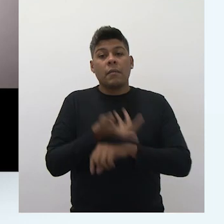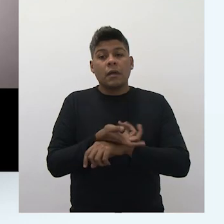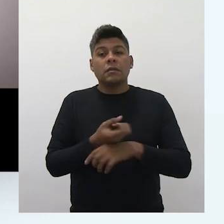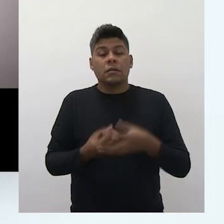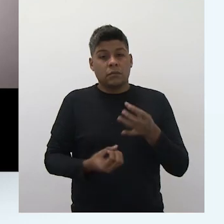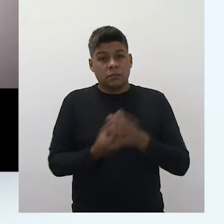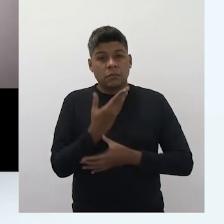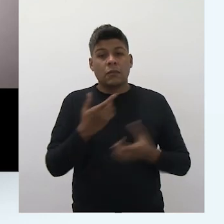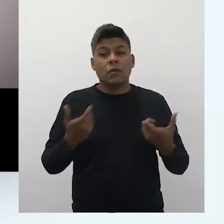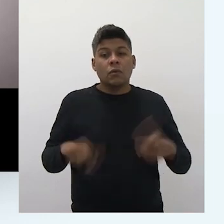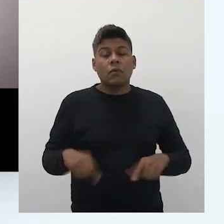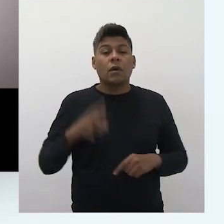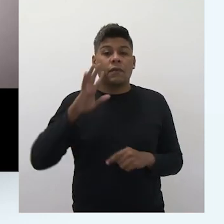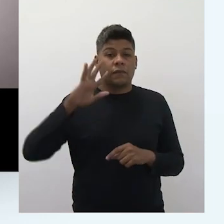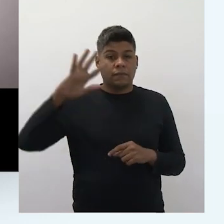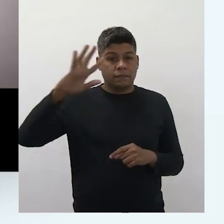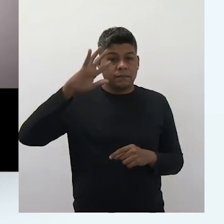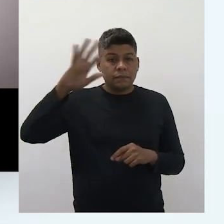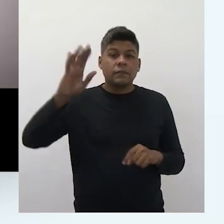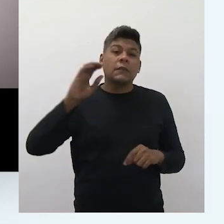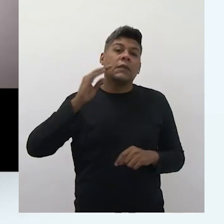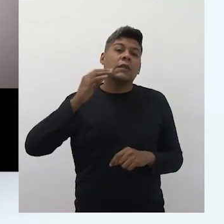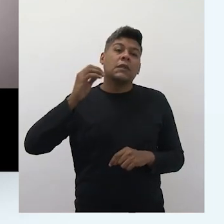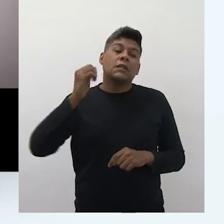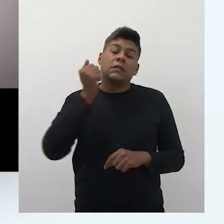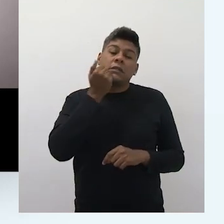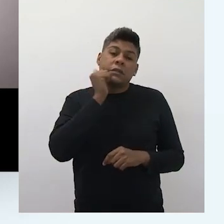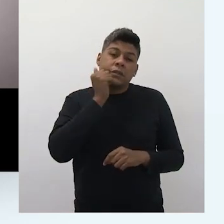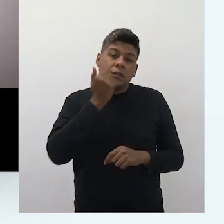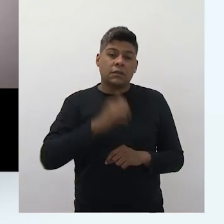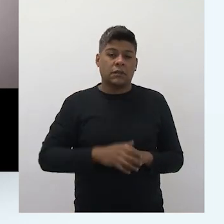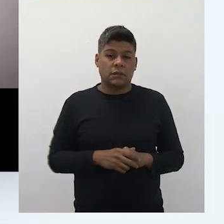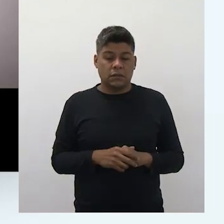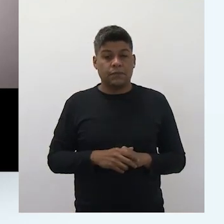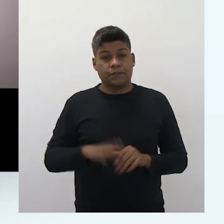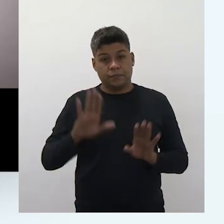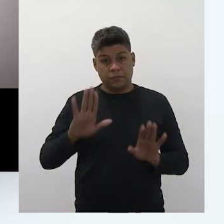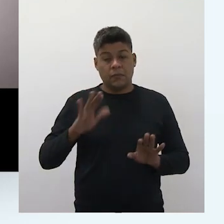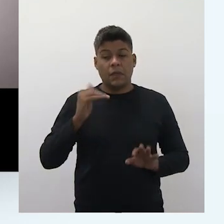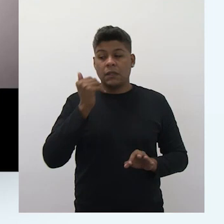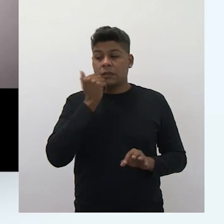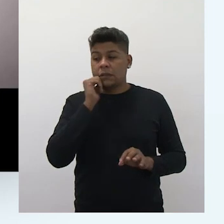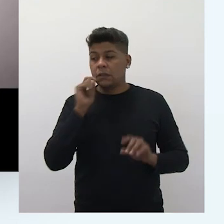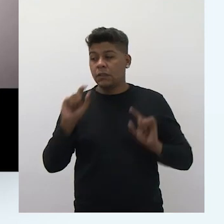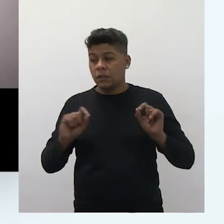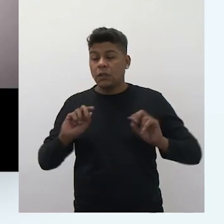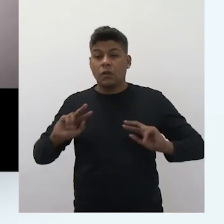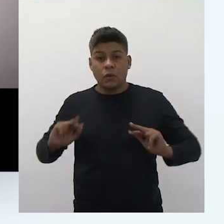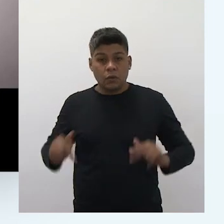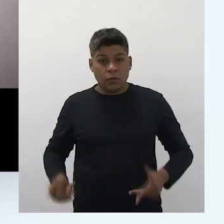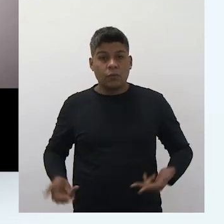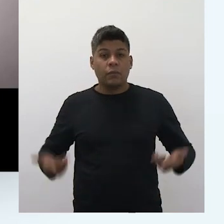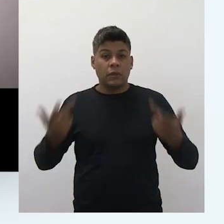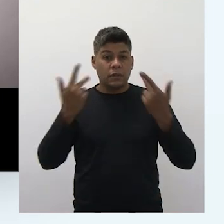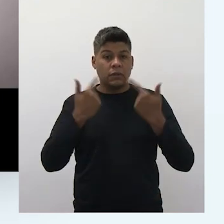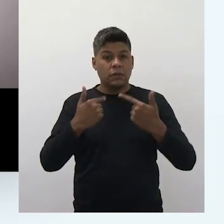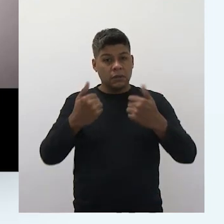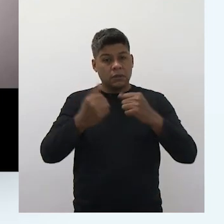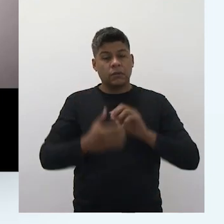diferentes campos, como filosofia e ciências, as ciências, né, em humanas e